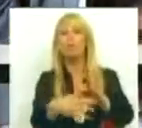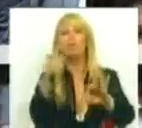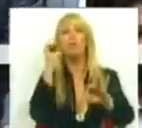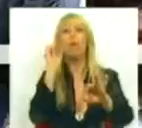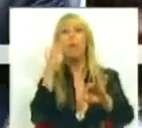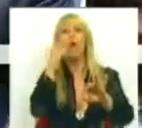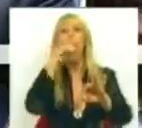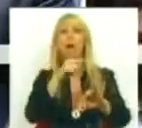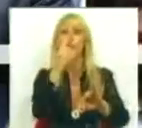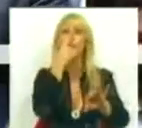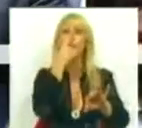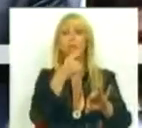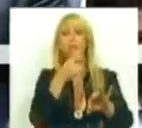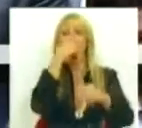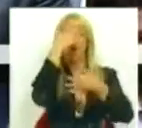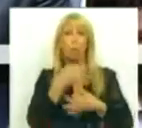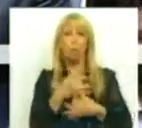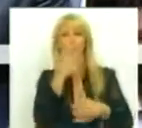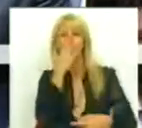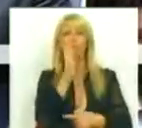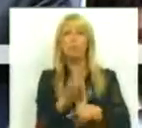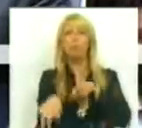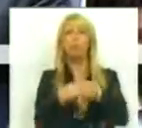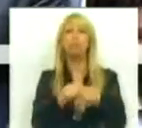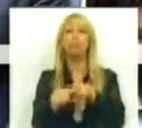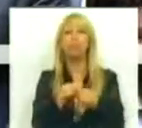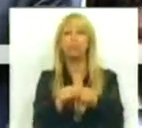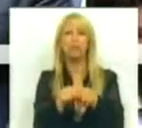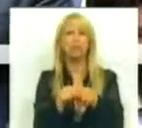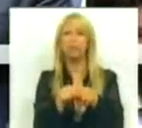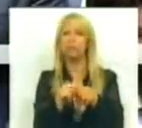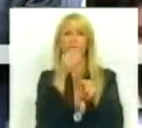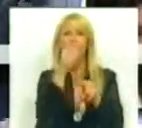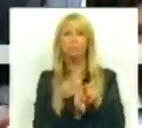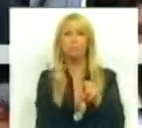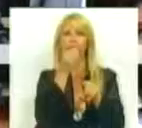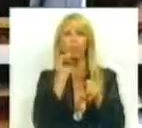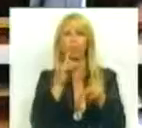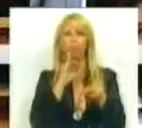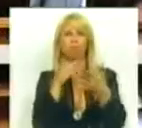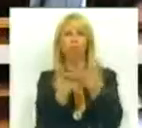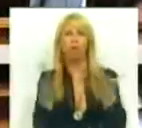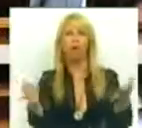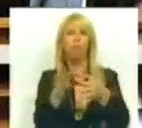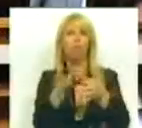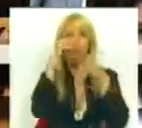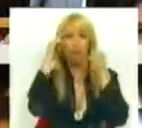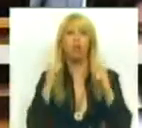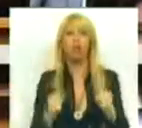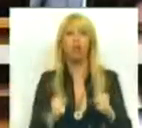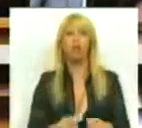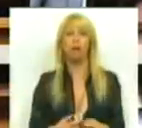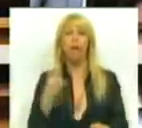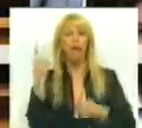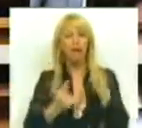este comportamento, esta conduta política, que é uma conduta política que não favorece essa convergência, é teimosa e às